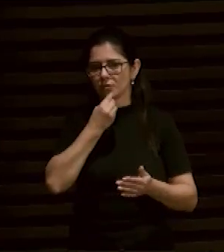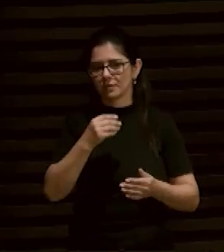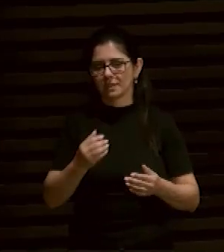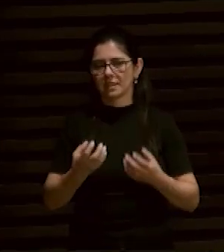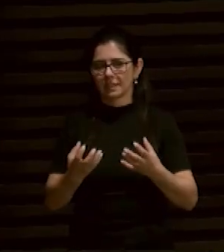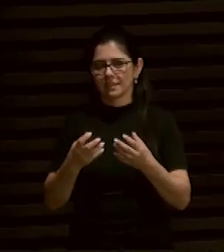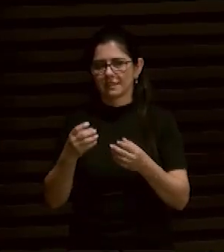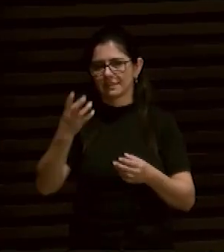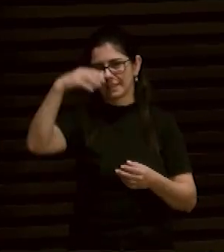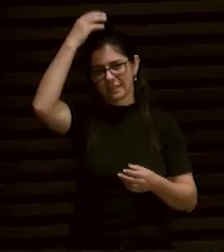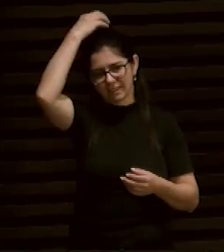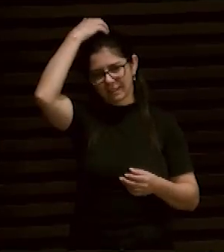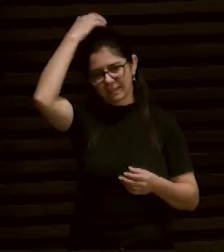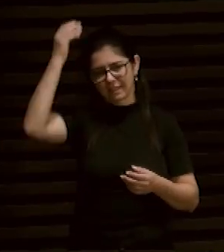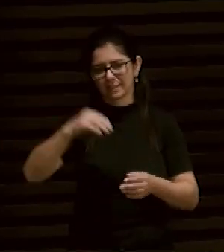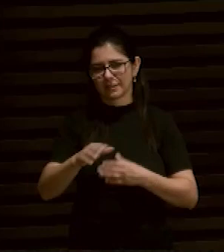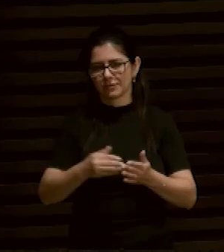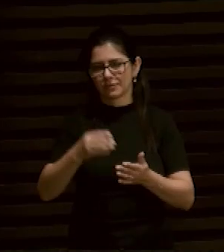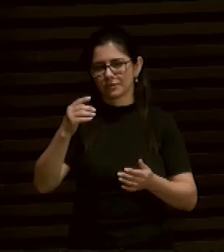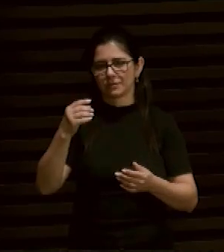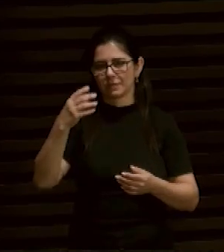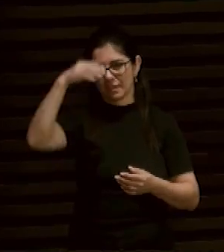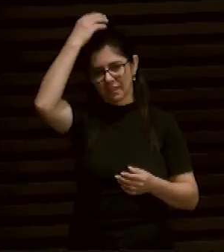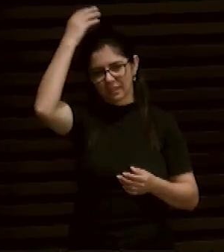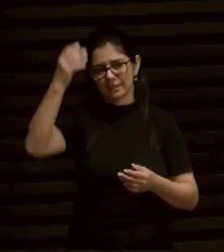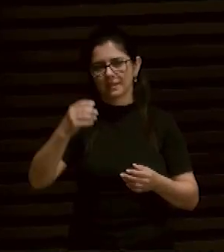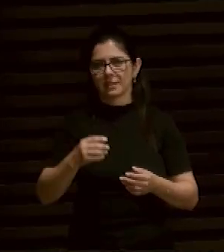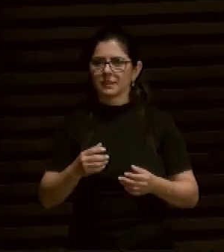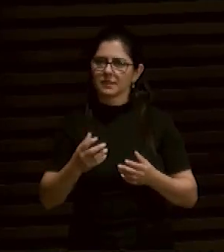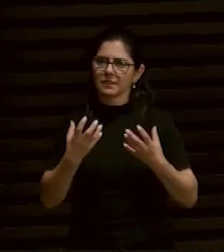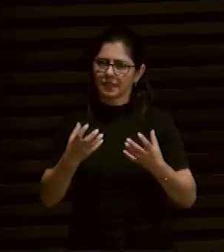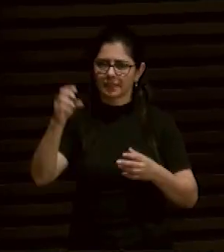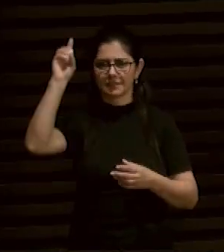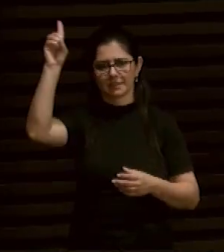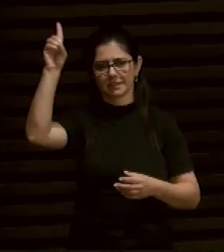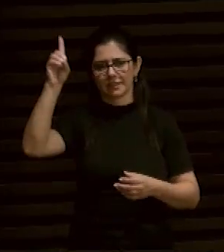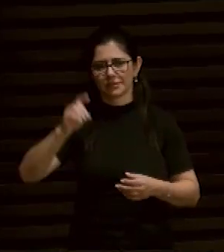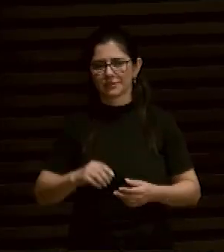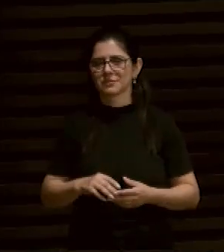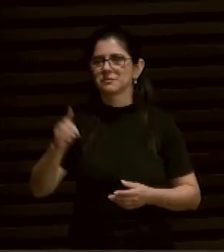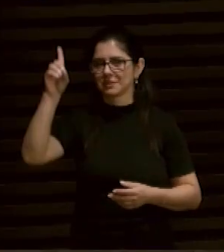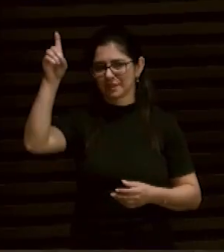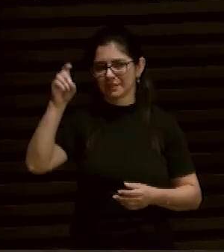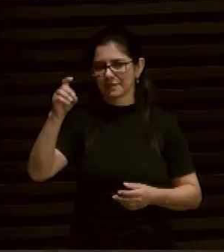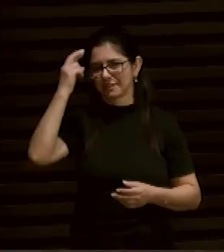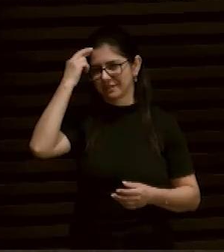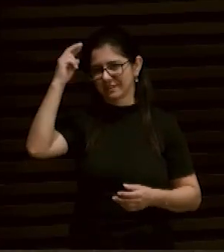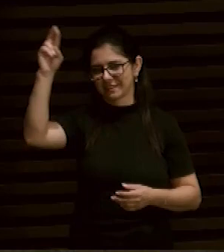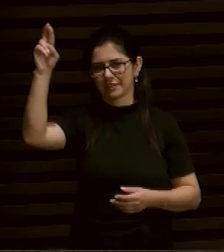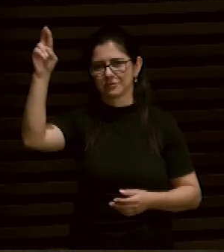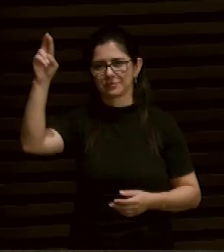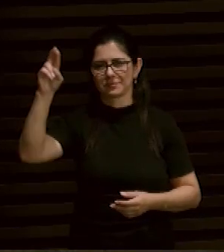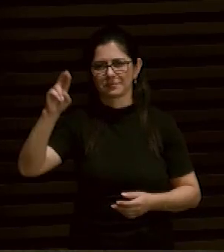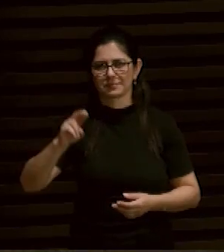ser Deus, mas apenas Deus quer ser menino. Meus irmãos, a nossa natureza é que nós queremos ser deuses, nós queremos